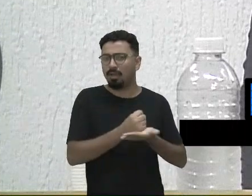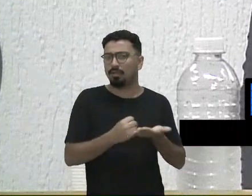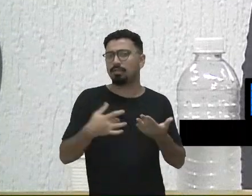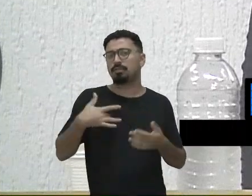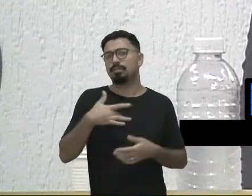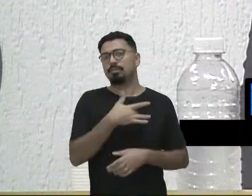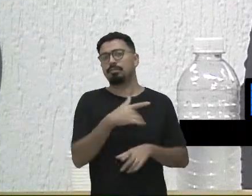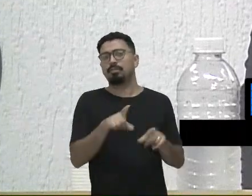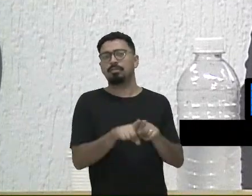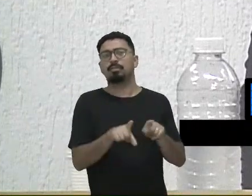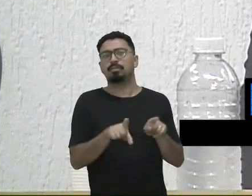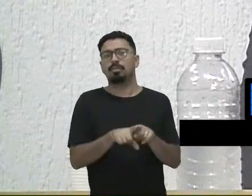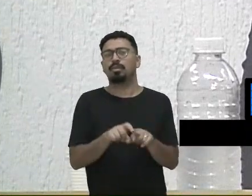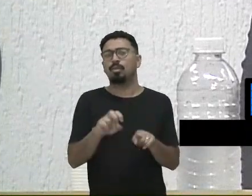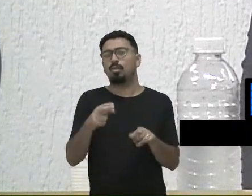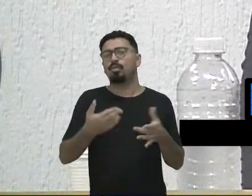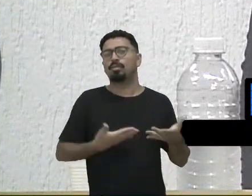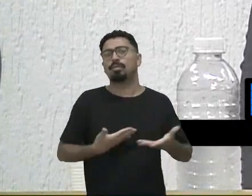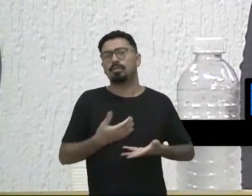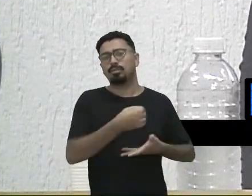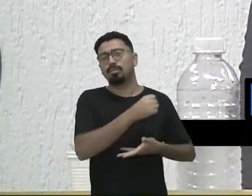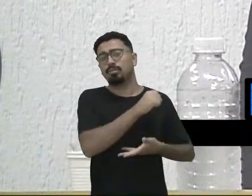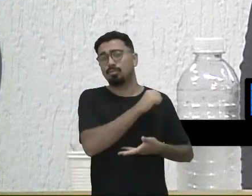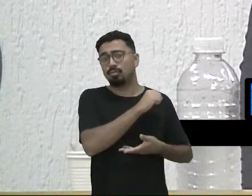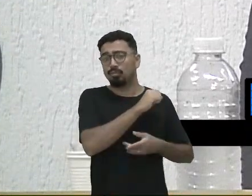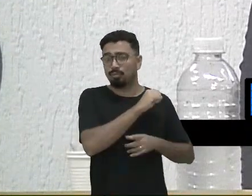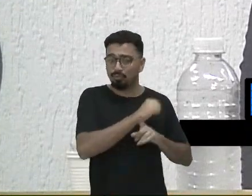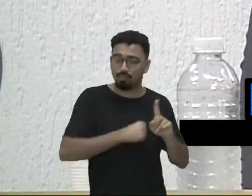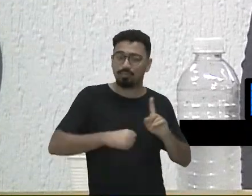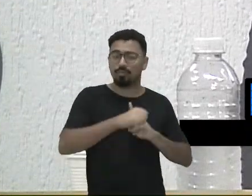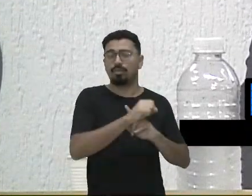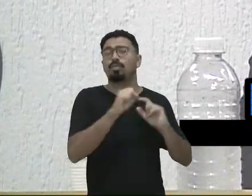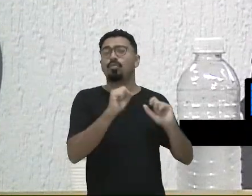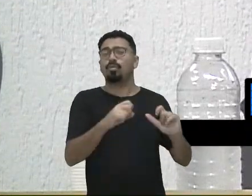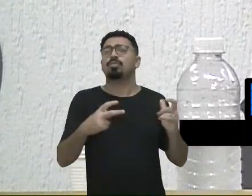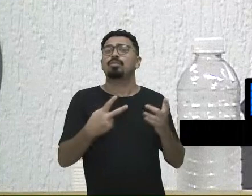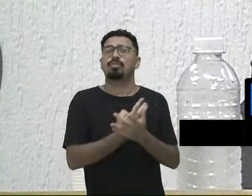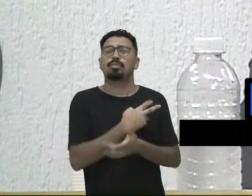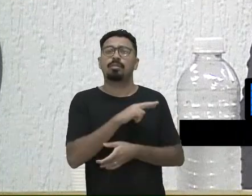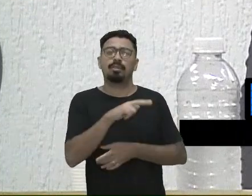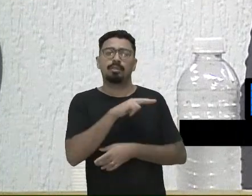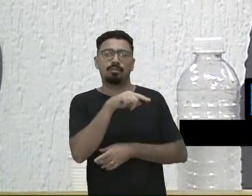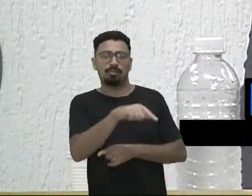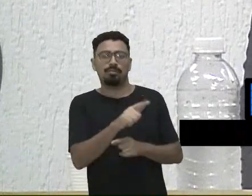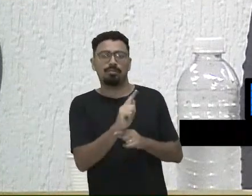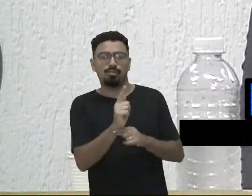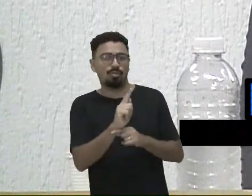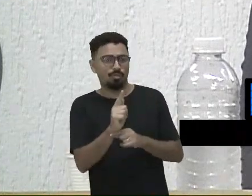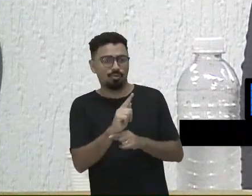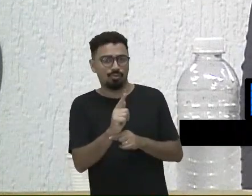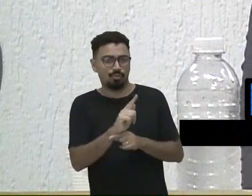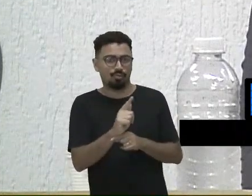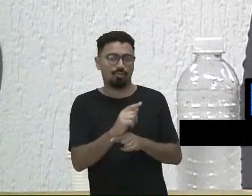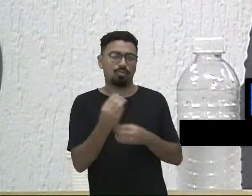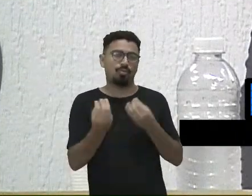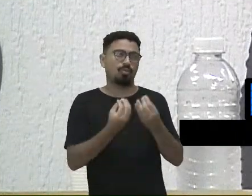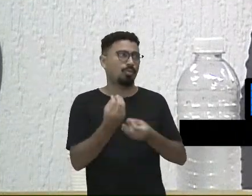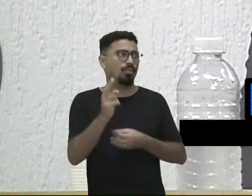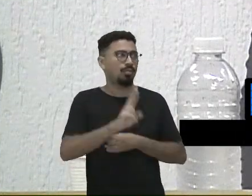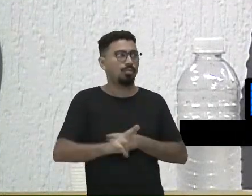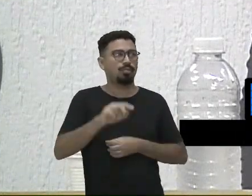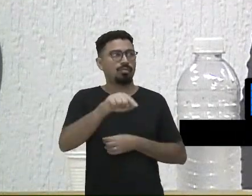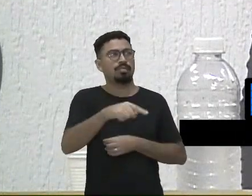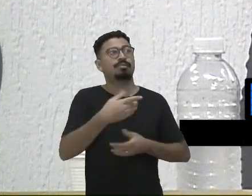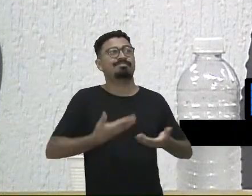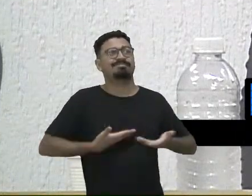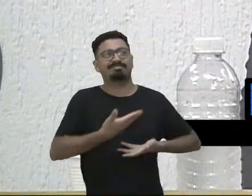ou no caso de serviço social, podem gerar consequências que não é essa que um gestor ou que um operador do serviço